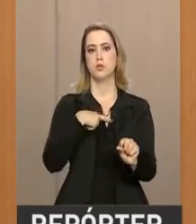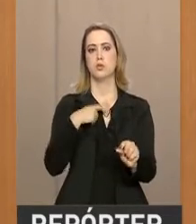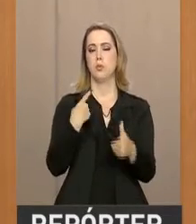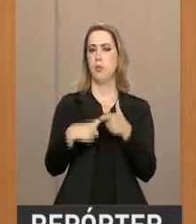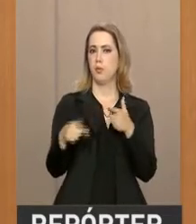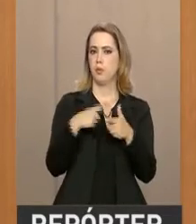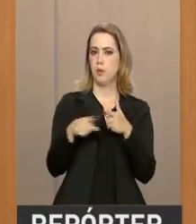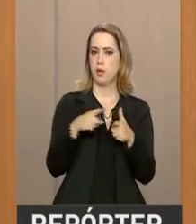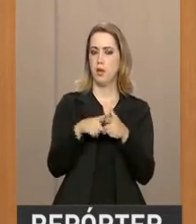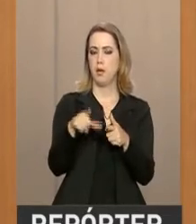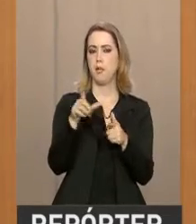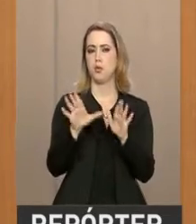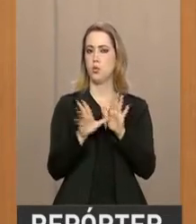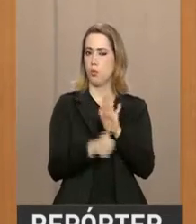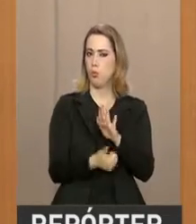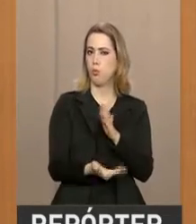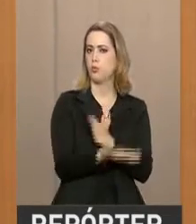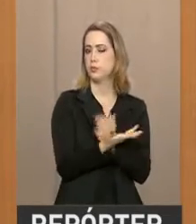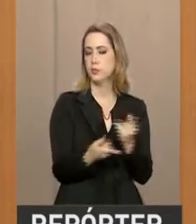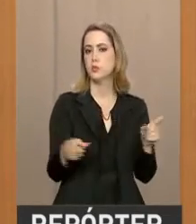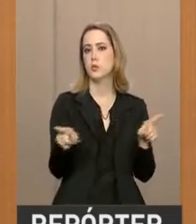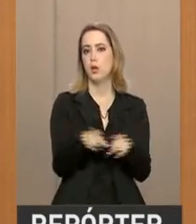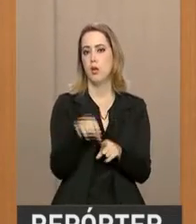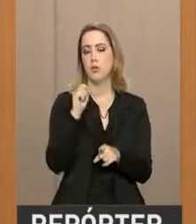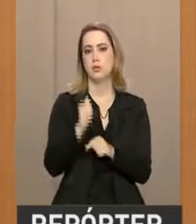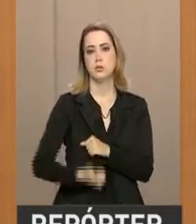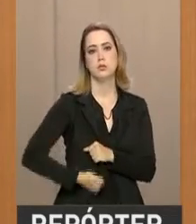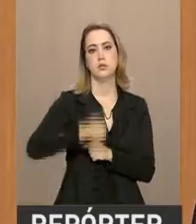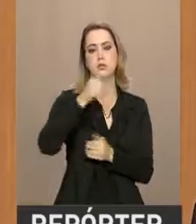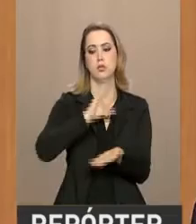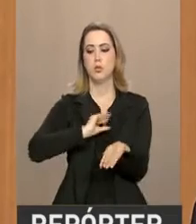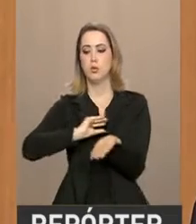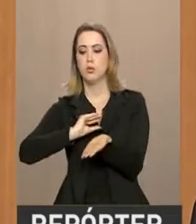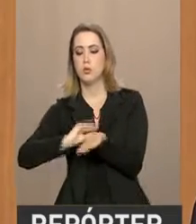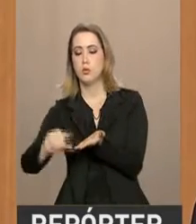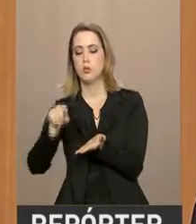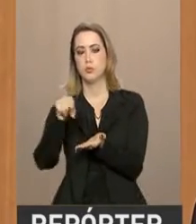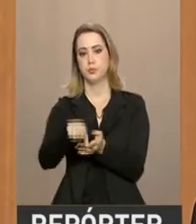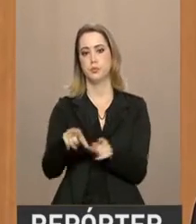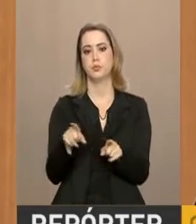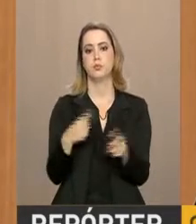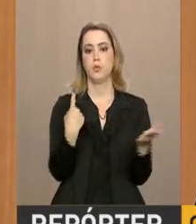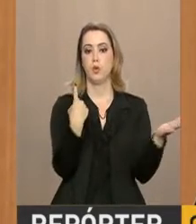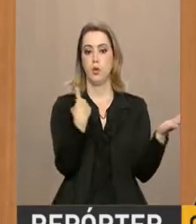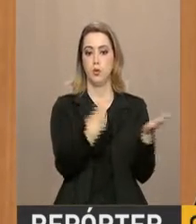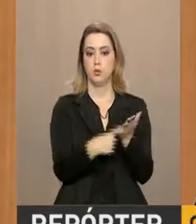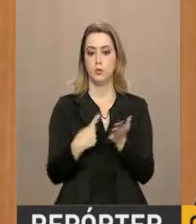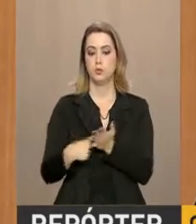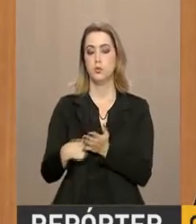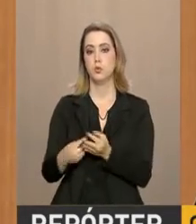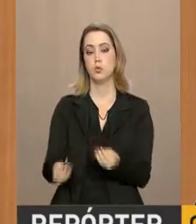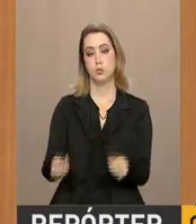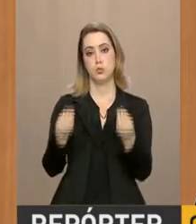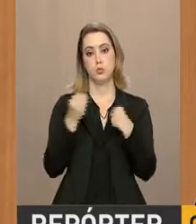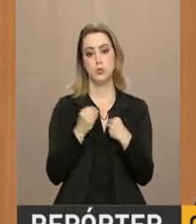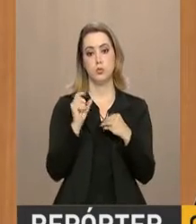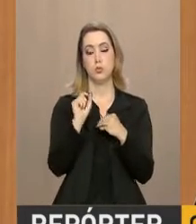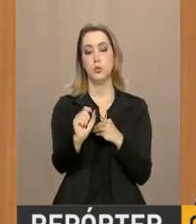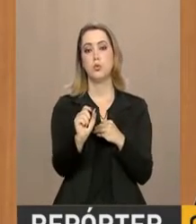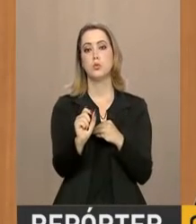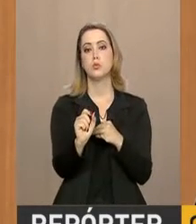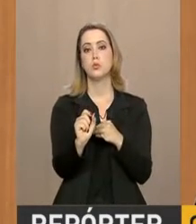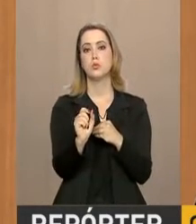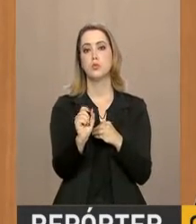fraudes e a melhor aplicação dos recursos públicos. Um acordo como este vai nos propiciar exatamente que,